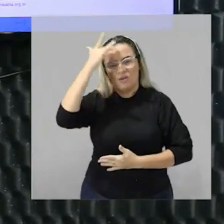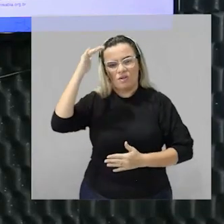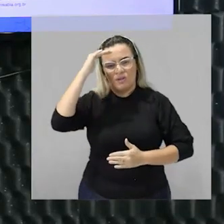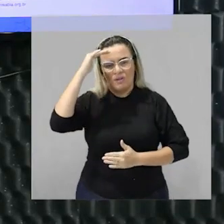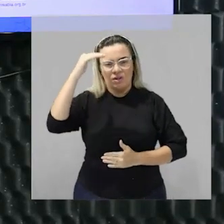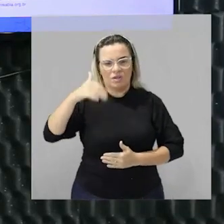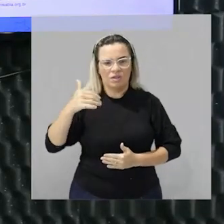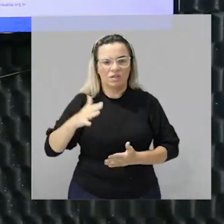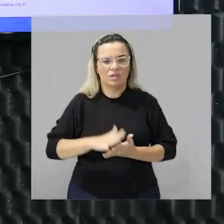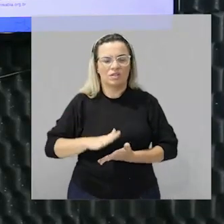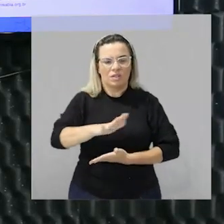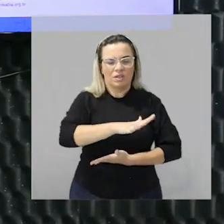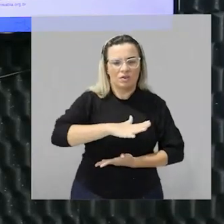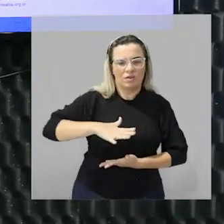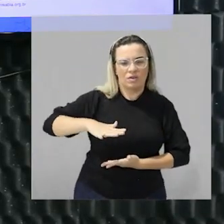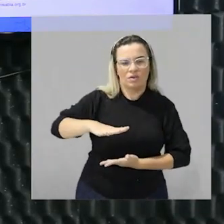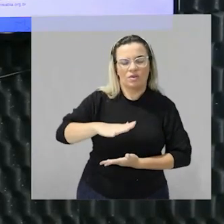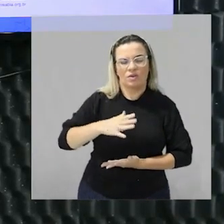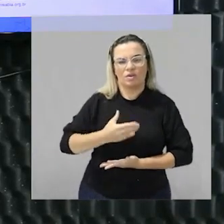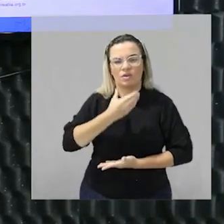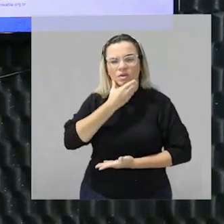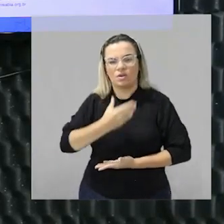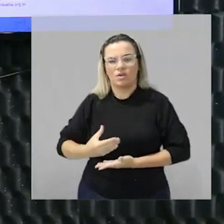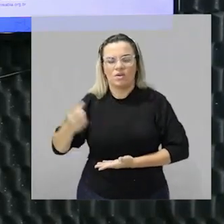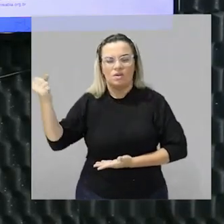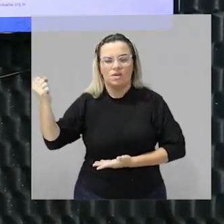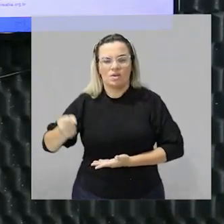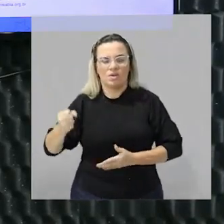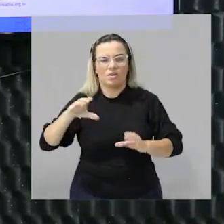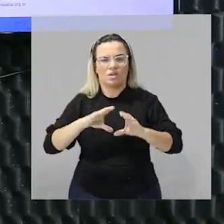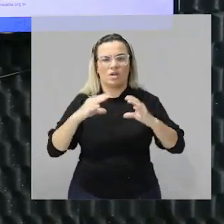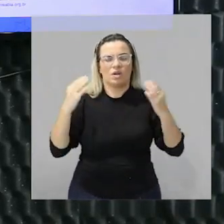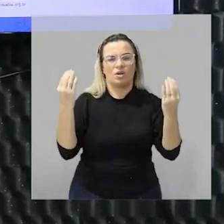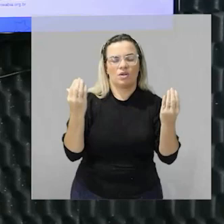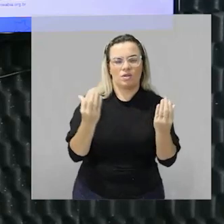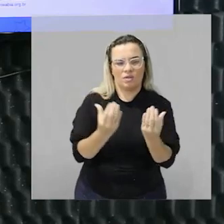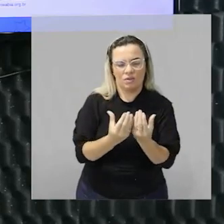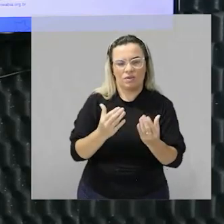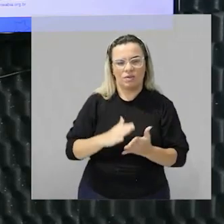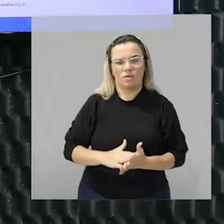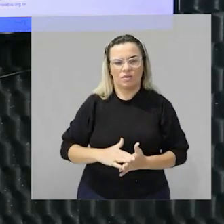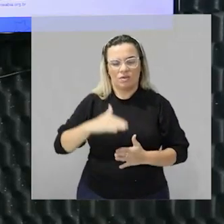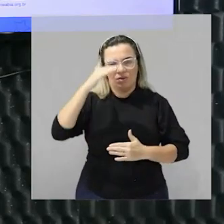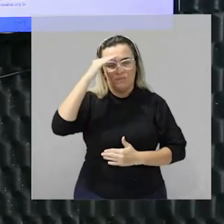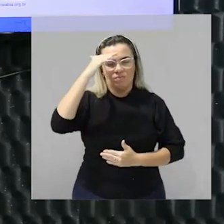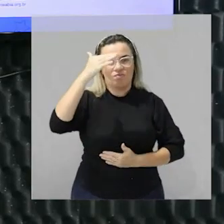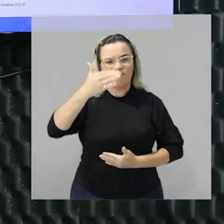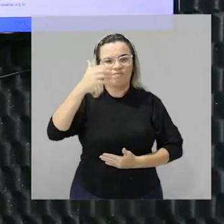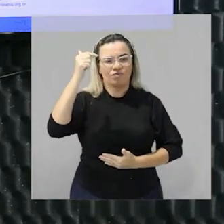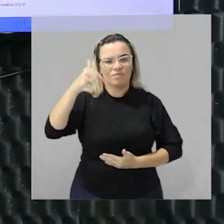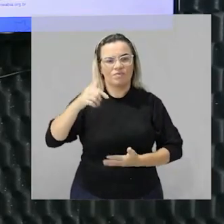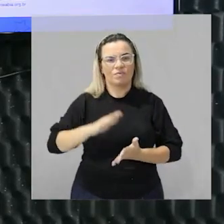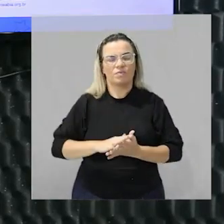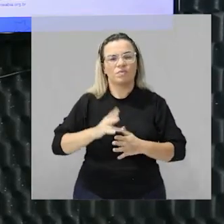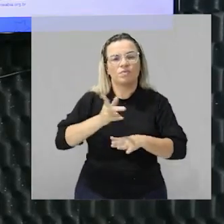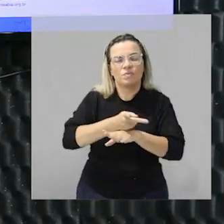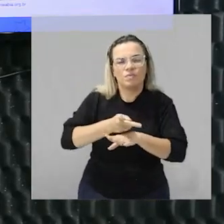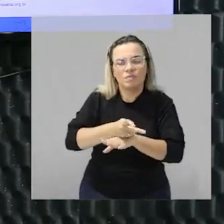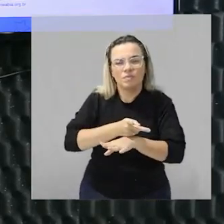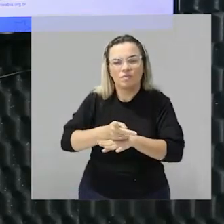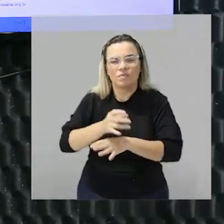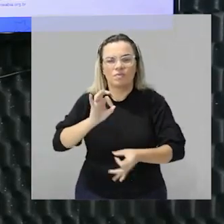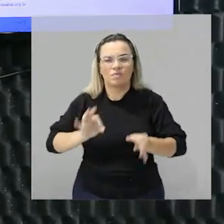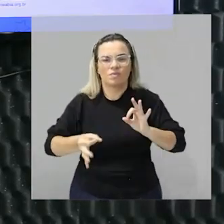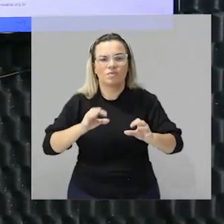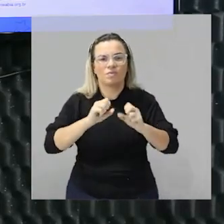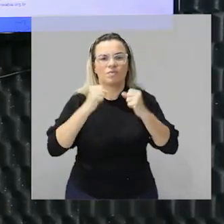Canudos, esse arraial comunitário, esses seguidores, eles estão ali buscando o quê?